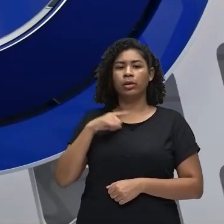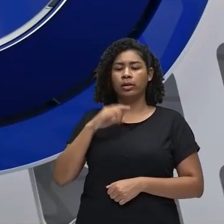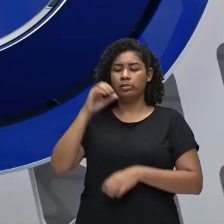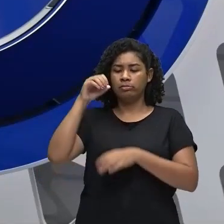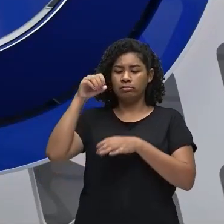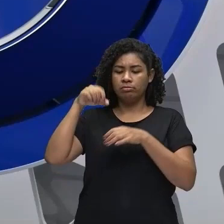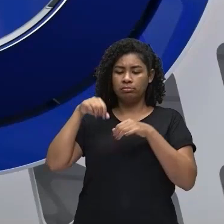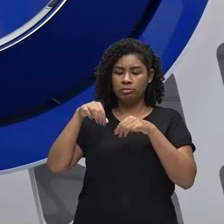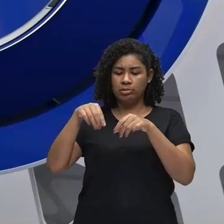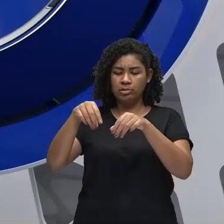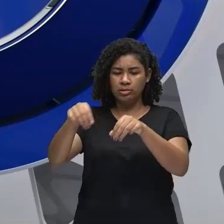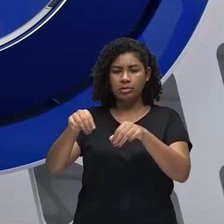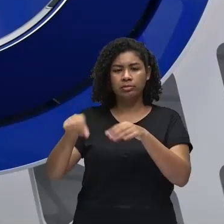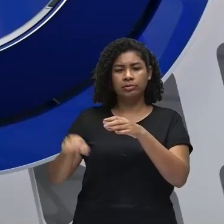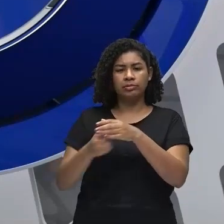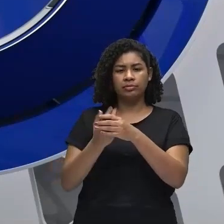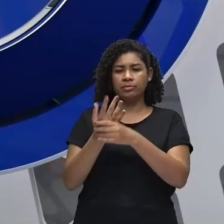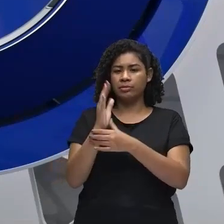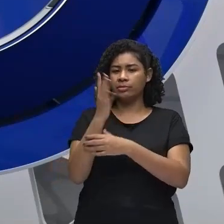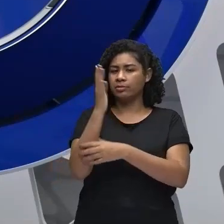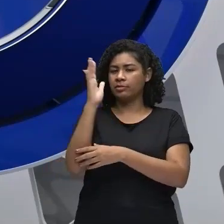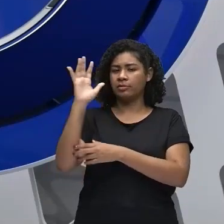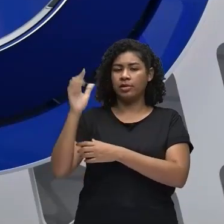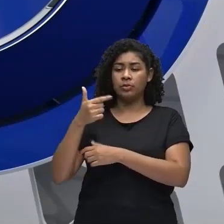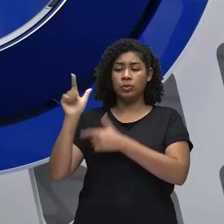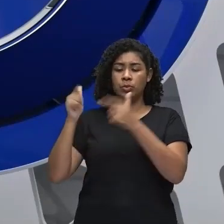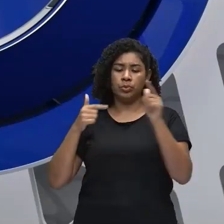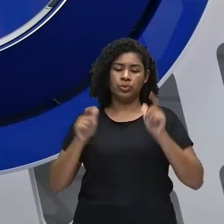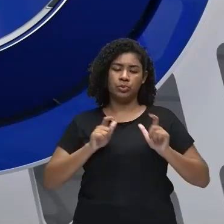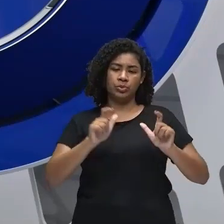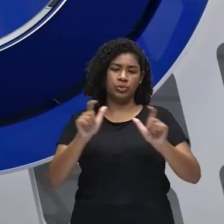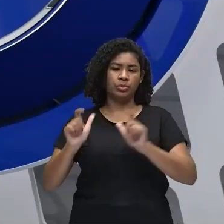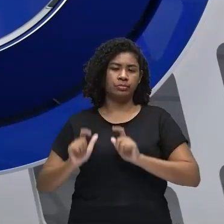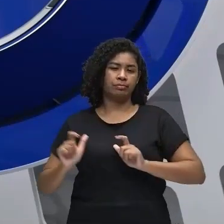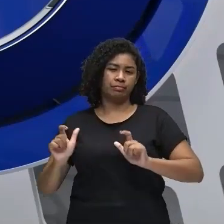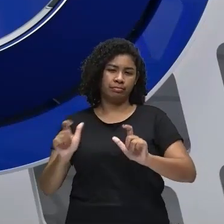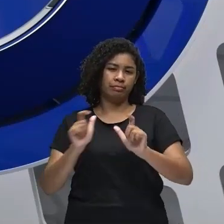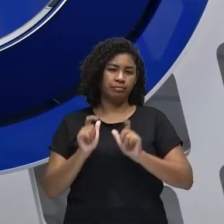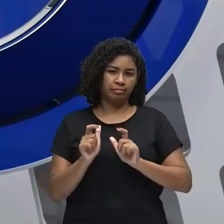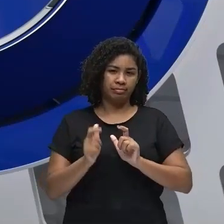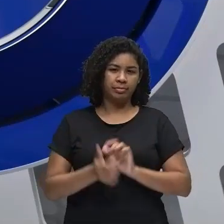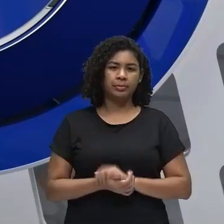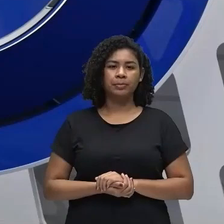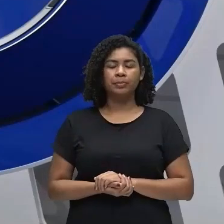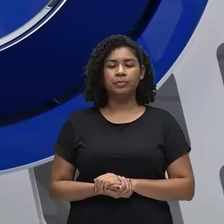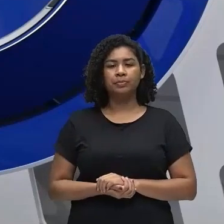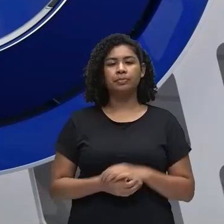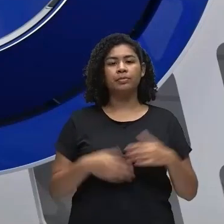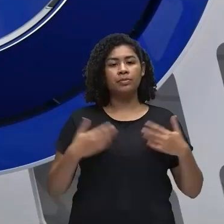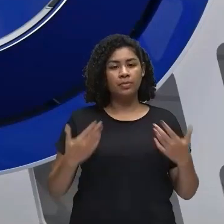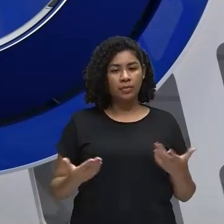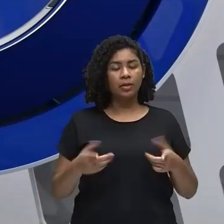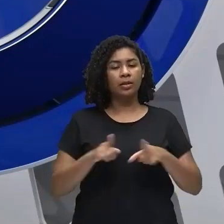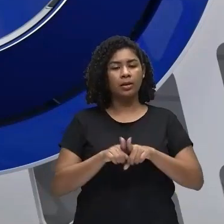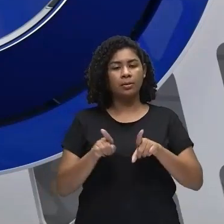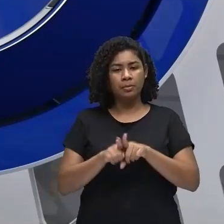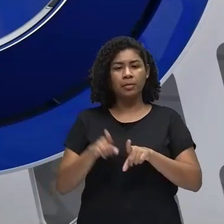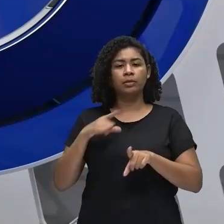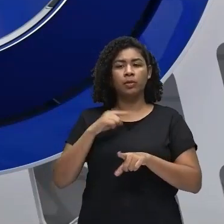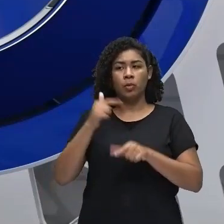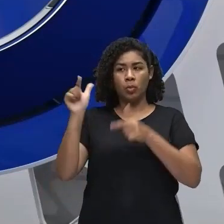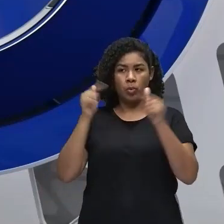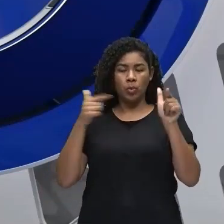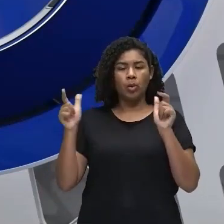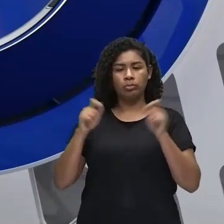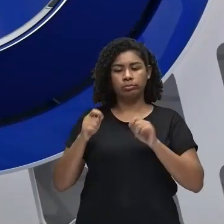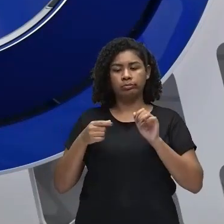porque a abelha leva os seus grãos de pólen aí para outro lugar para serem fecundados. Então, e também trazem outros também que